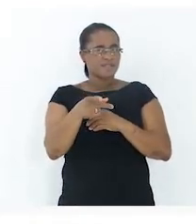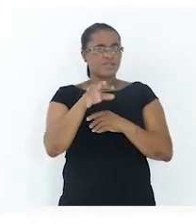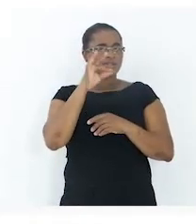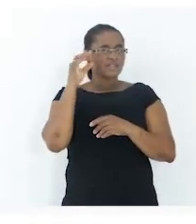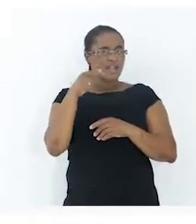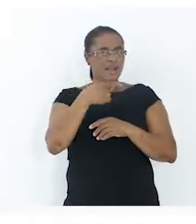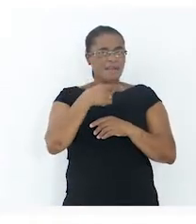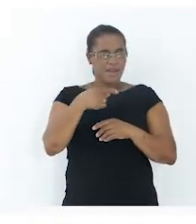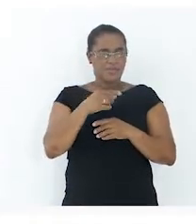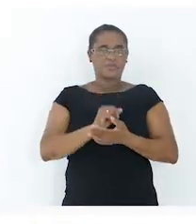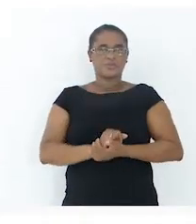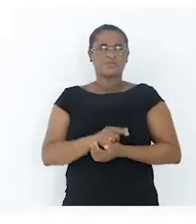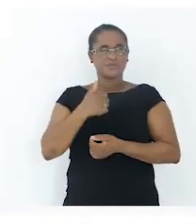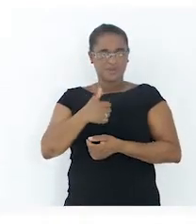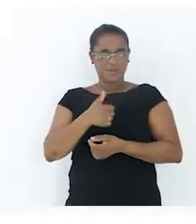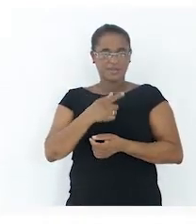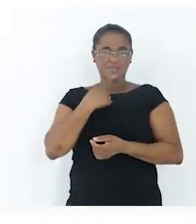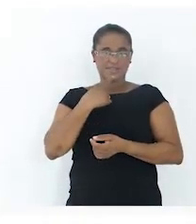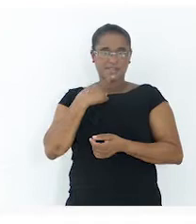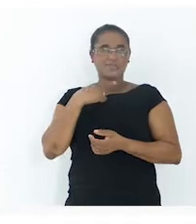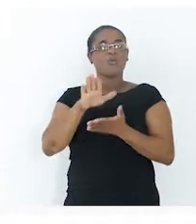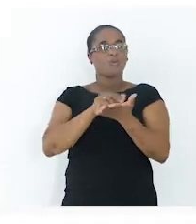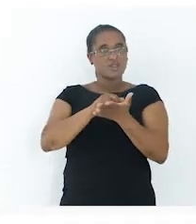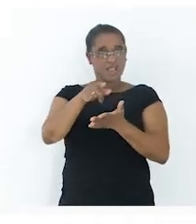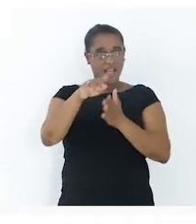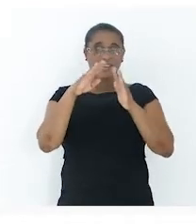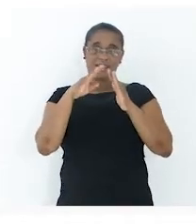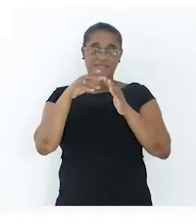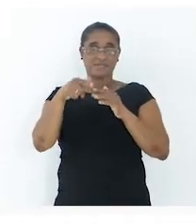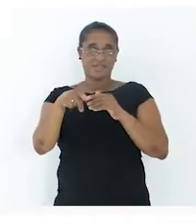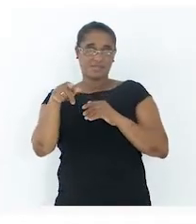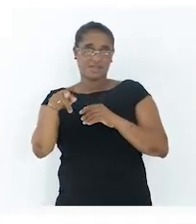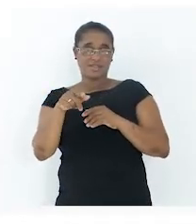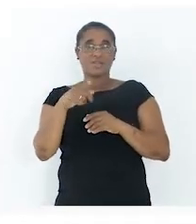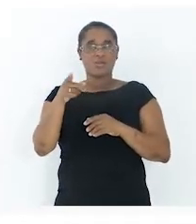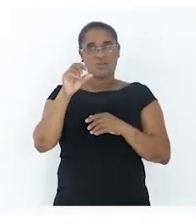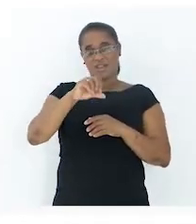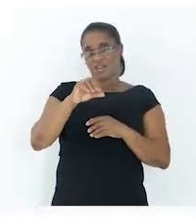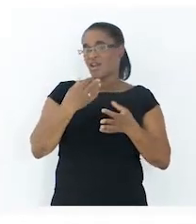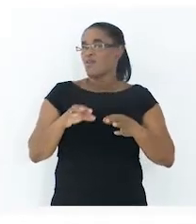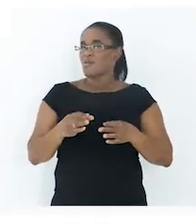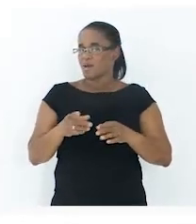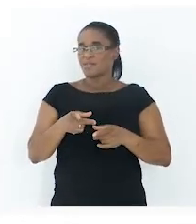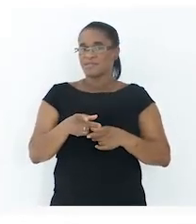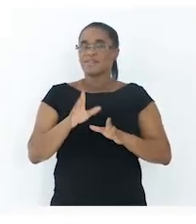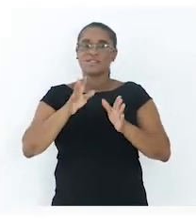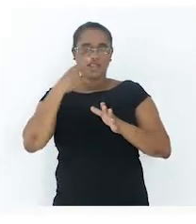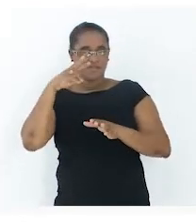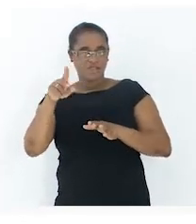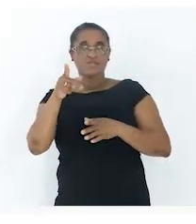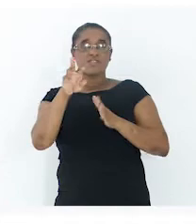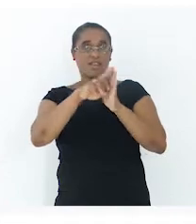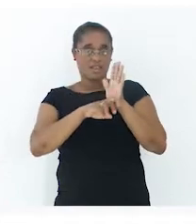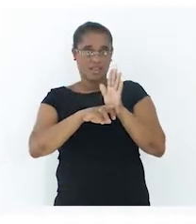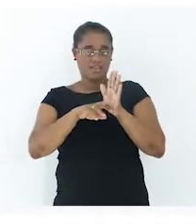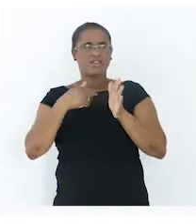sinal menos, tá certo? Corrigem lá em casa, nós temos aqui um erro, é normal. Já vimos na regra,